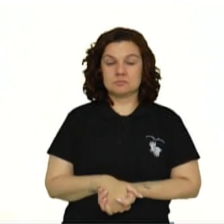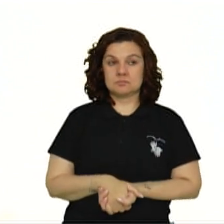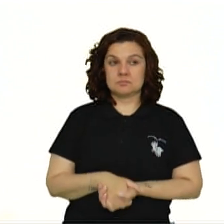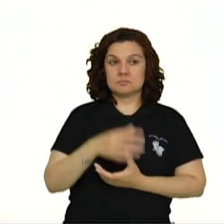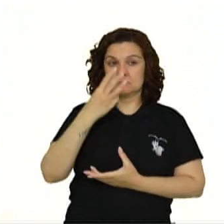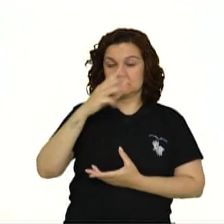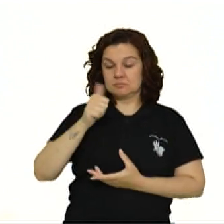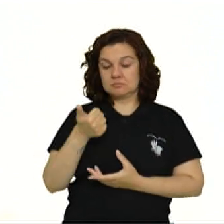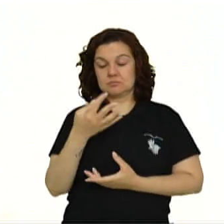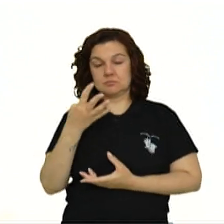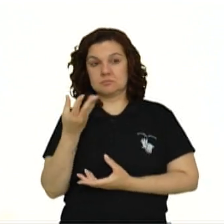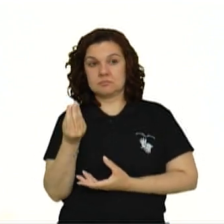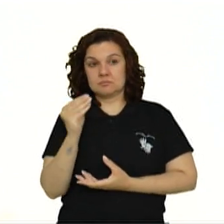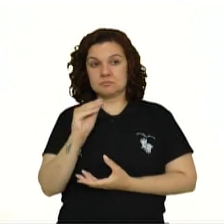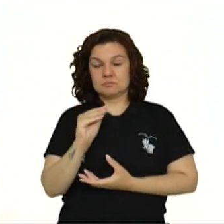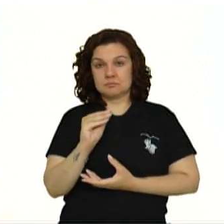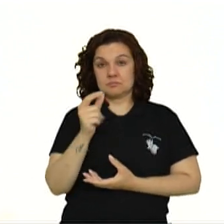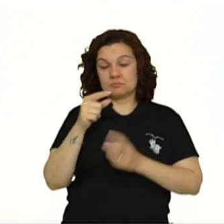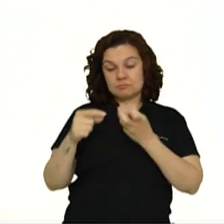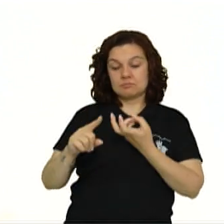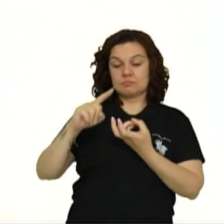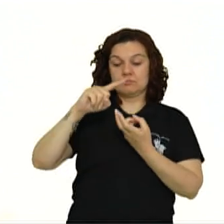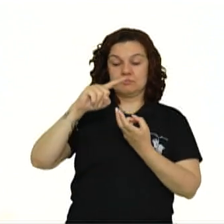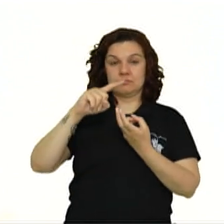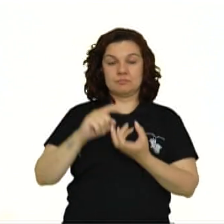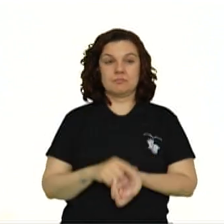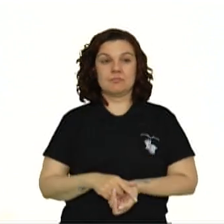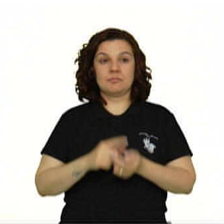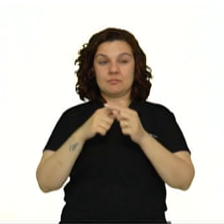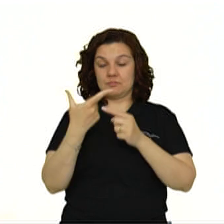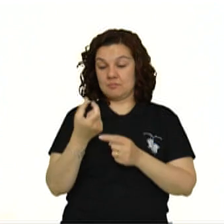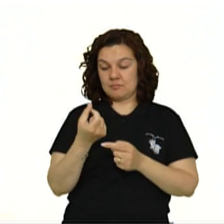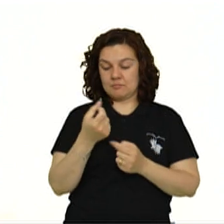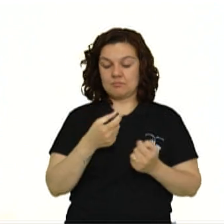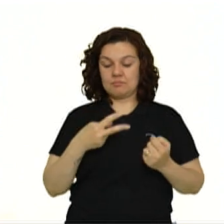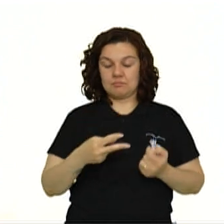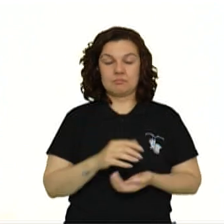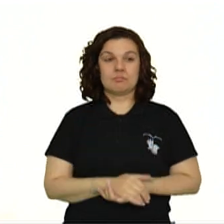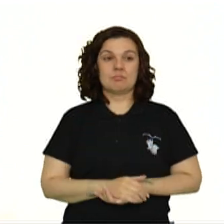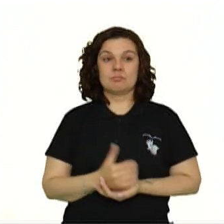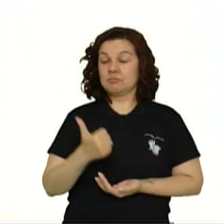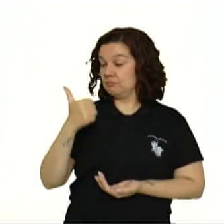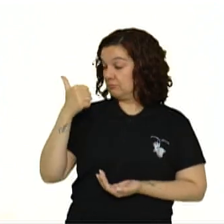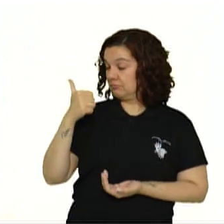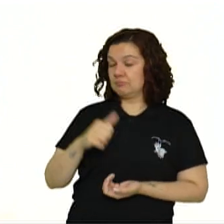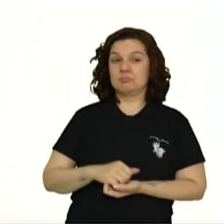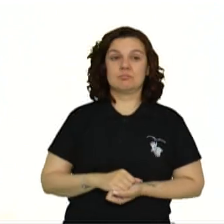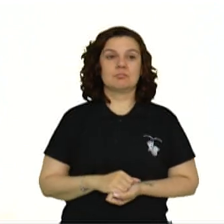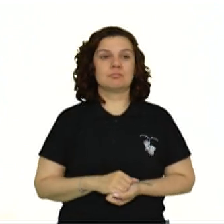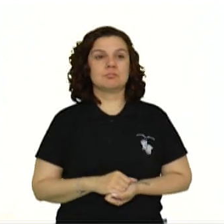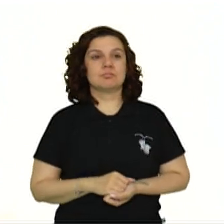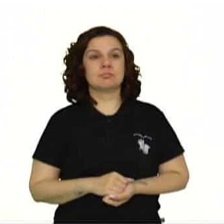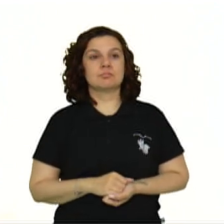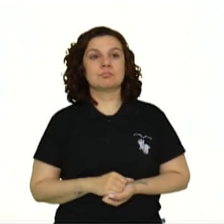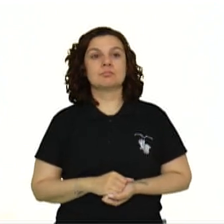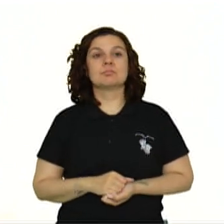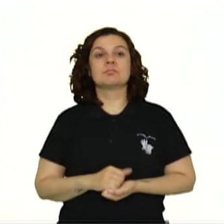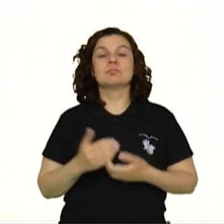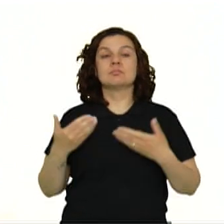3,14 que foi dado lá, é o valor do π, vezes 20 ao quadrado. 20 vezes 20,